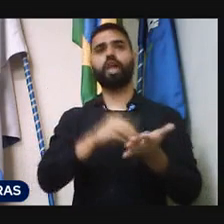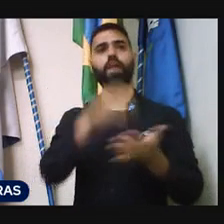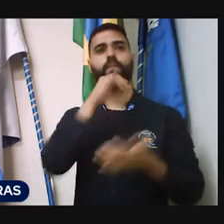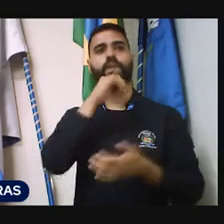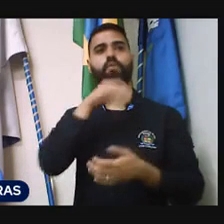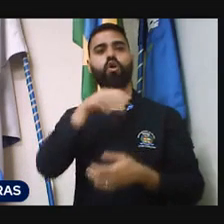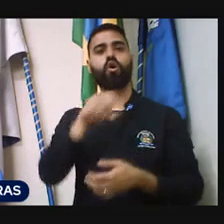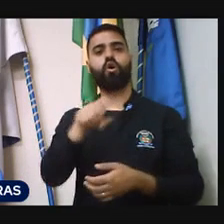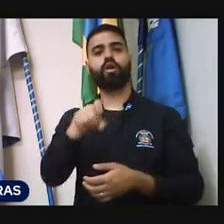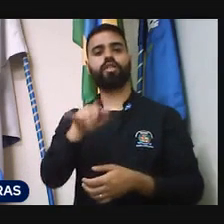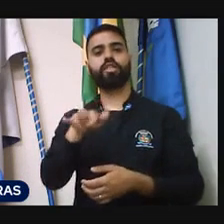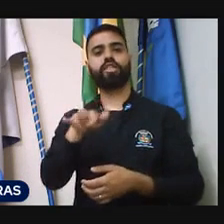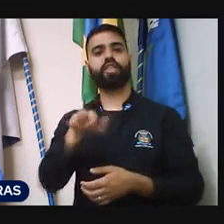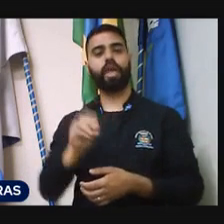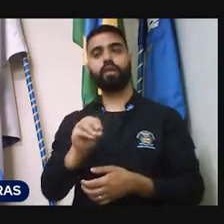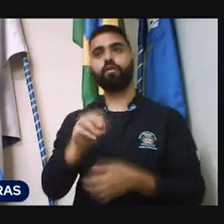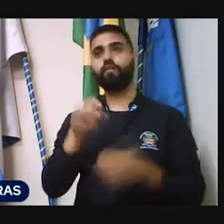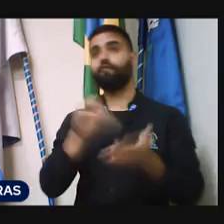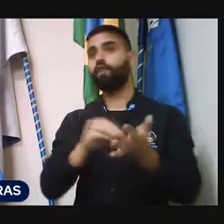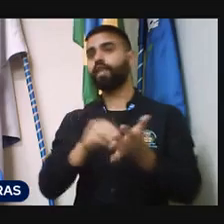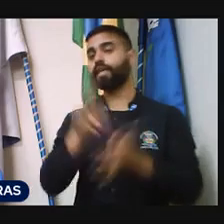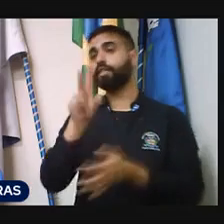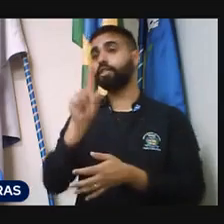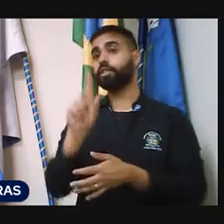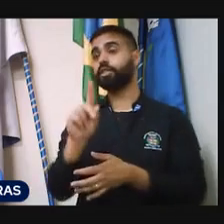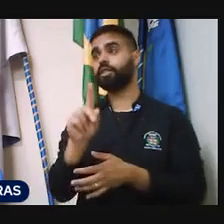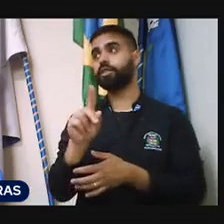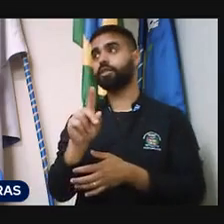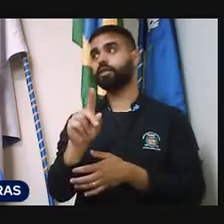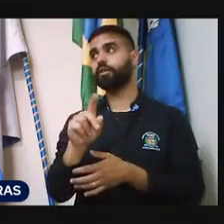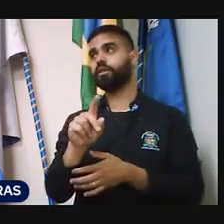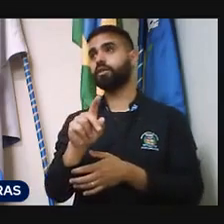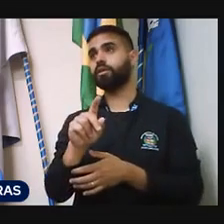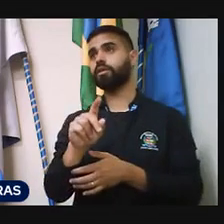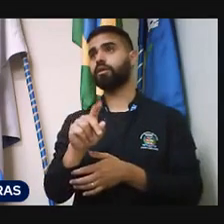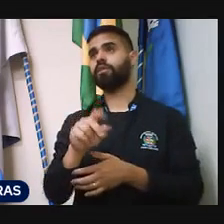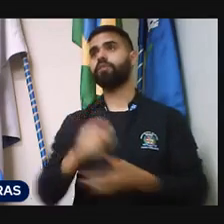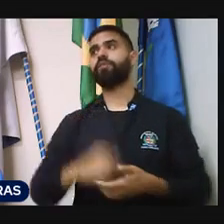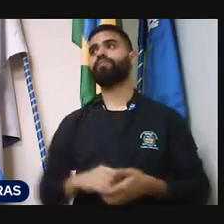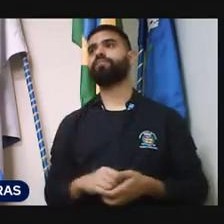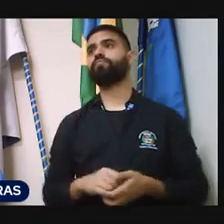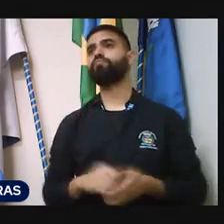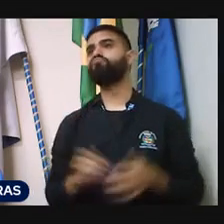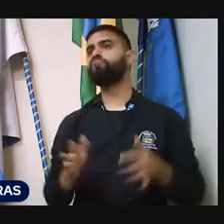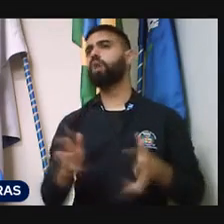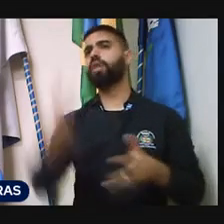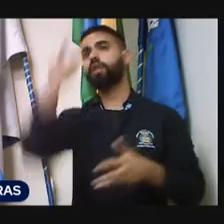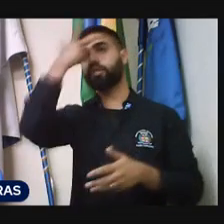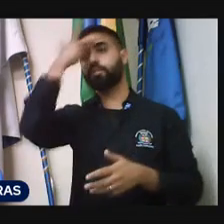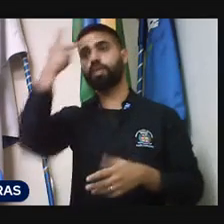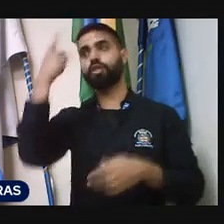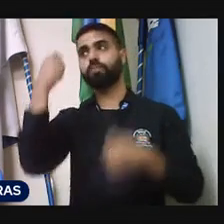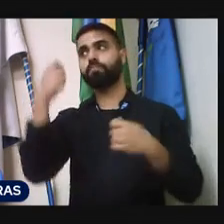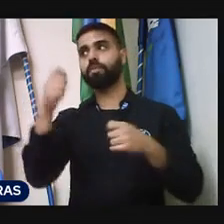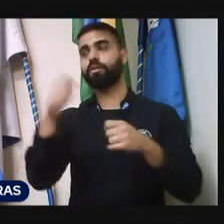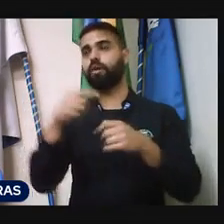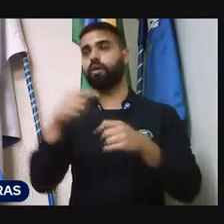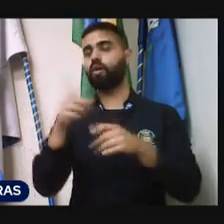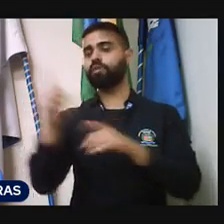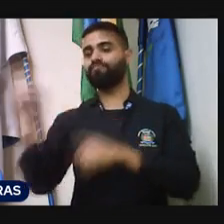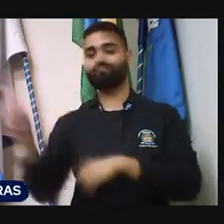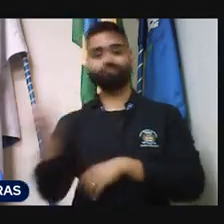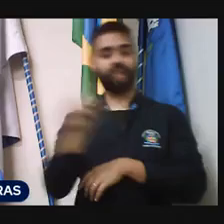para ele financeiro e a demanda toda de lá vem para cá